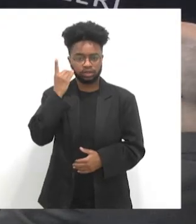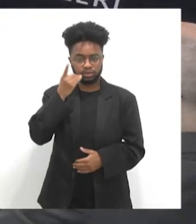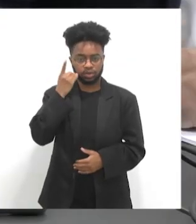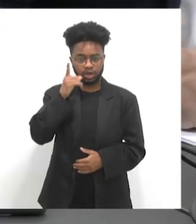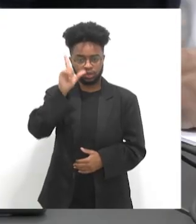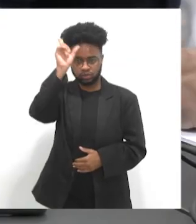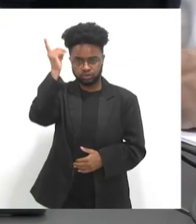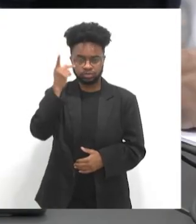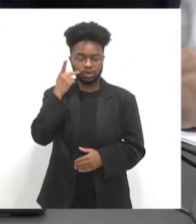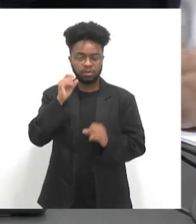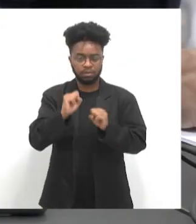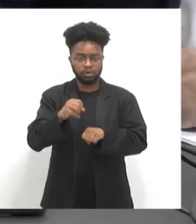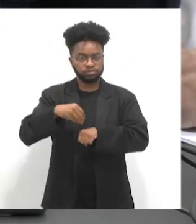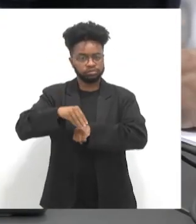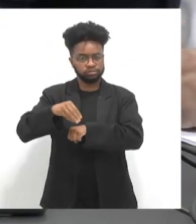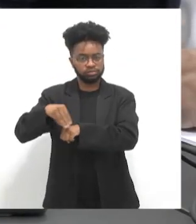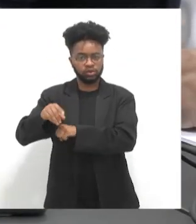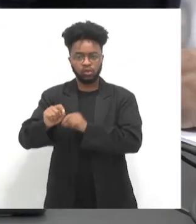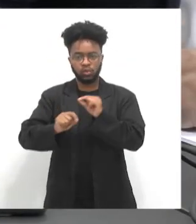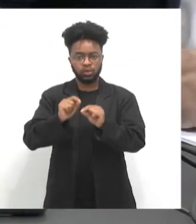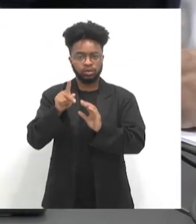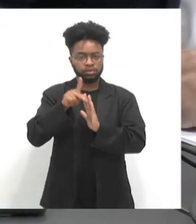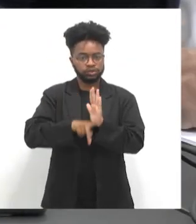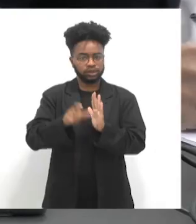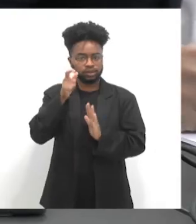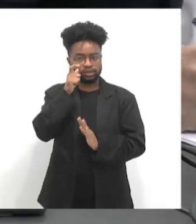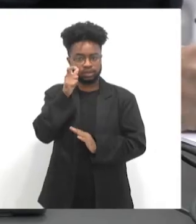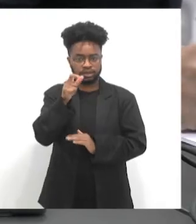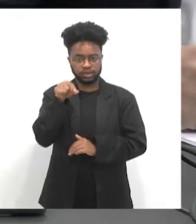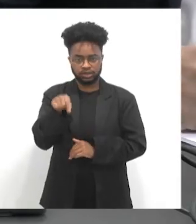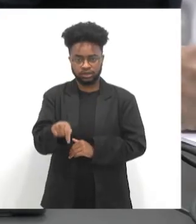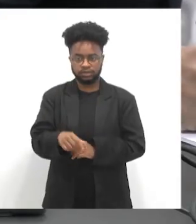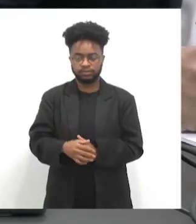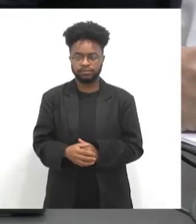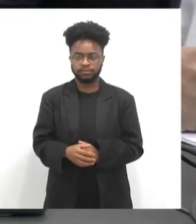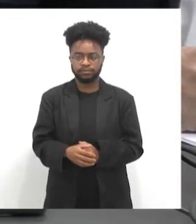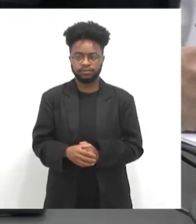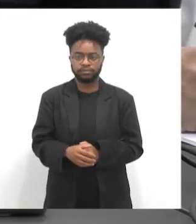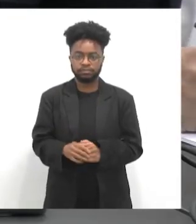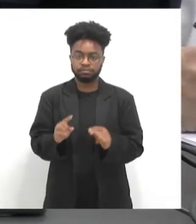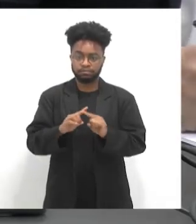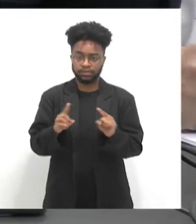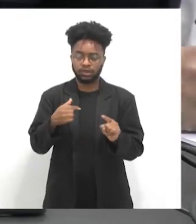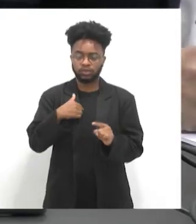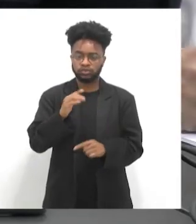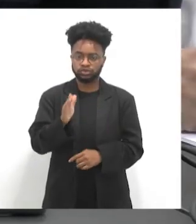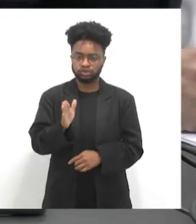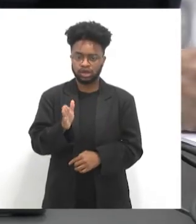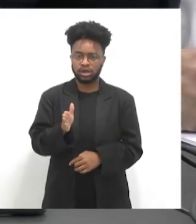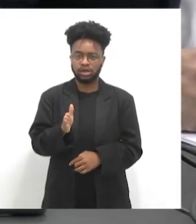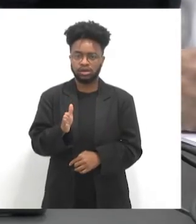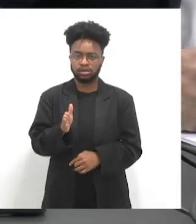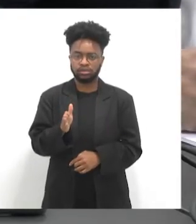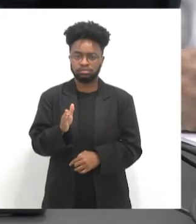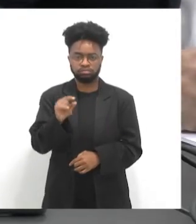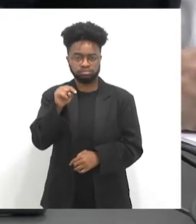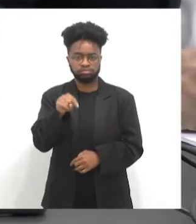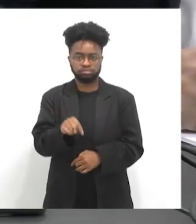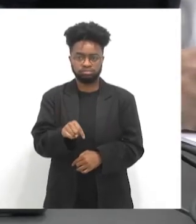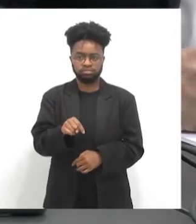pode indicar aqueles que são mais interessantes para cá, mas eu já estou aqui